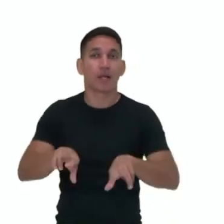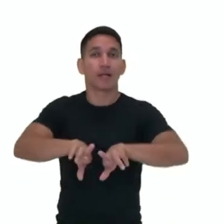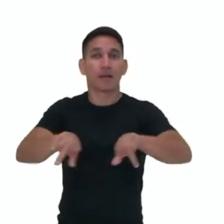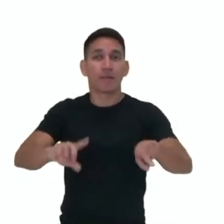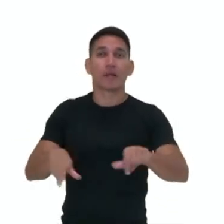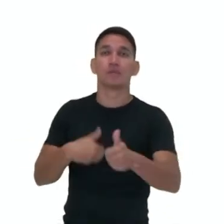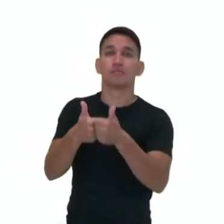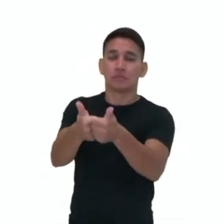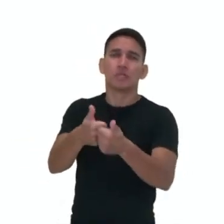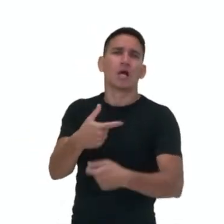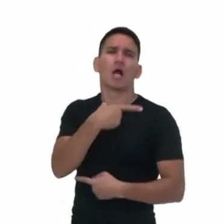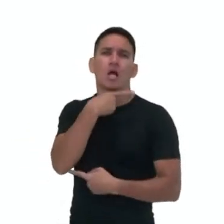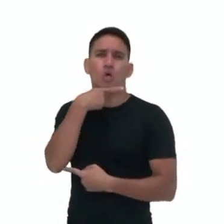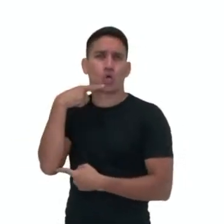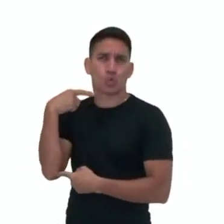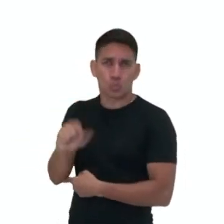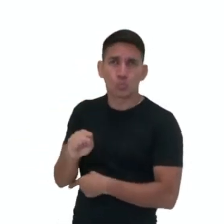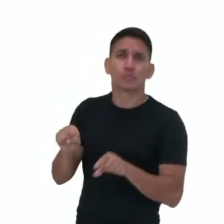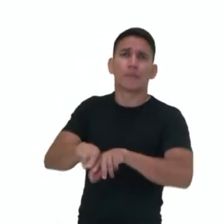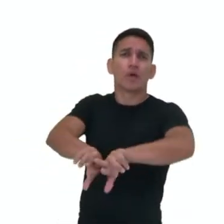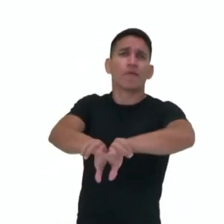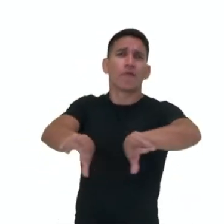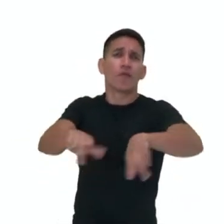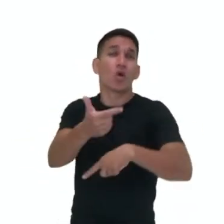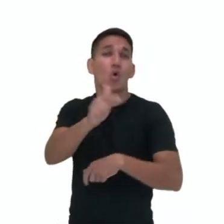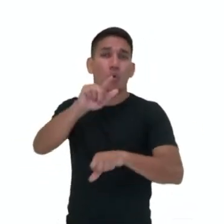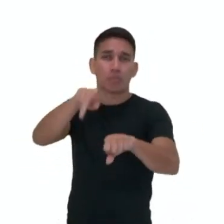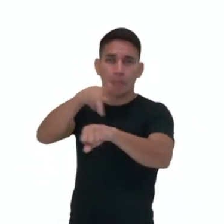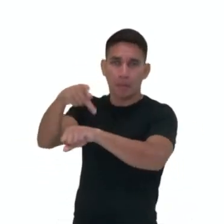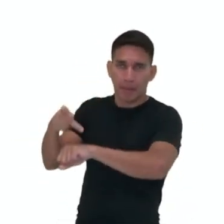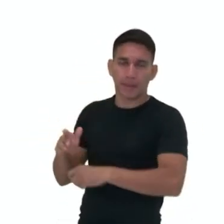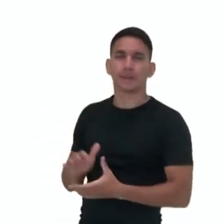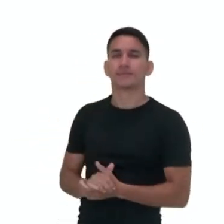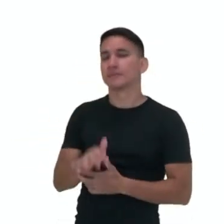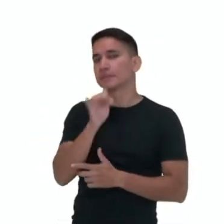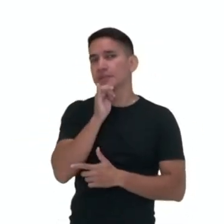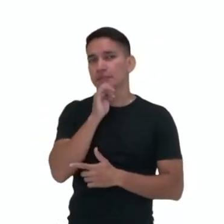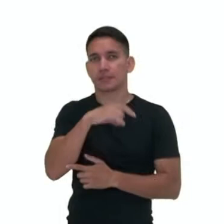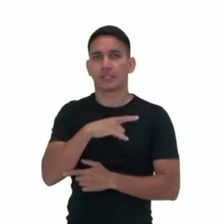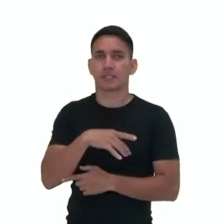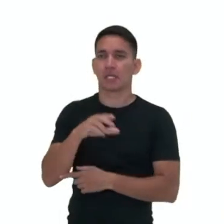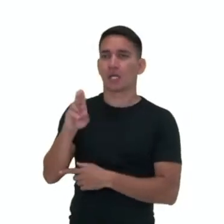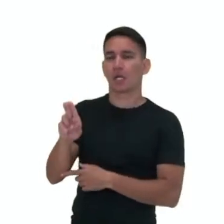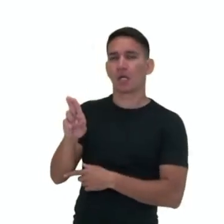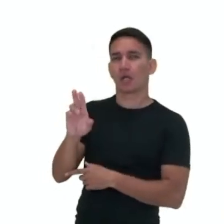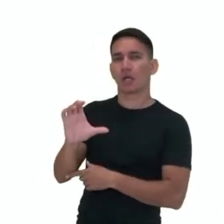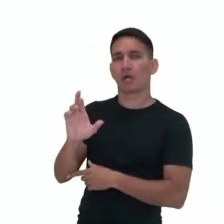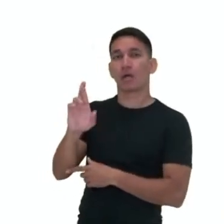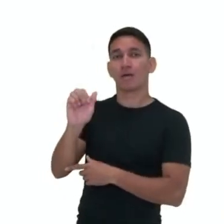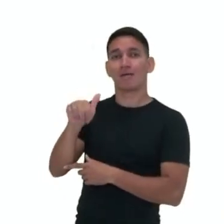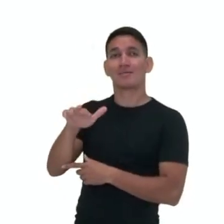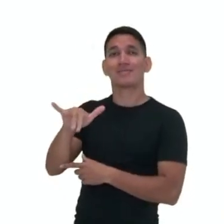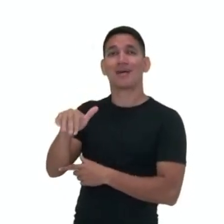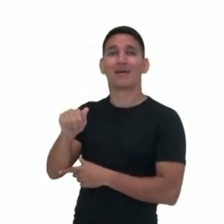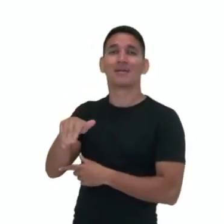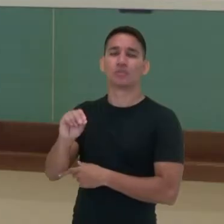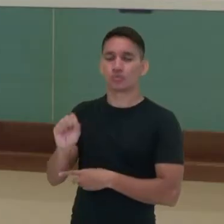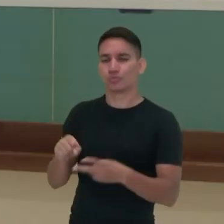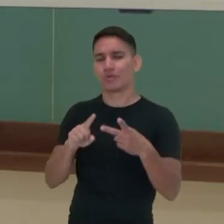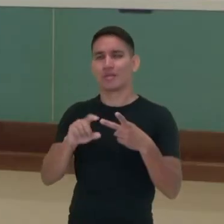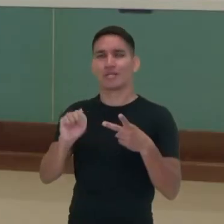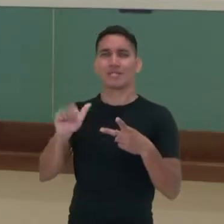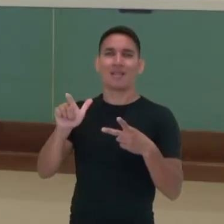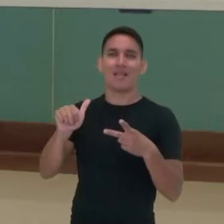também por russos e outros, né? Como, por exemplo, temos também ucranianos que imigraram para o Brasil, eslavos,